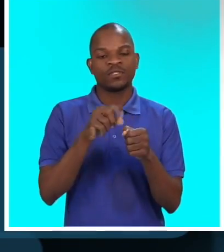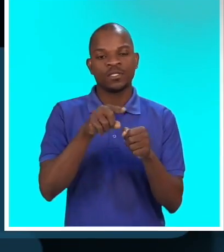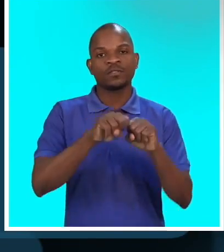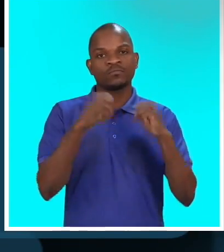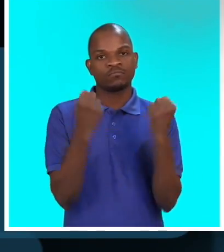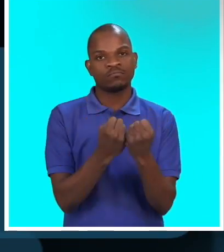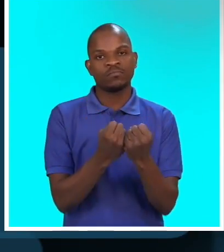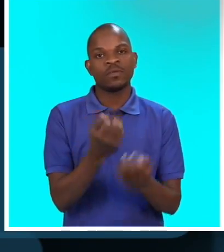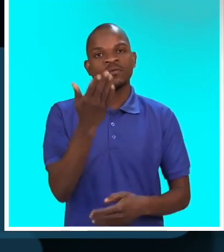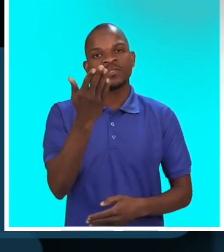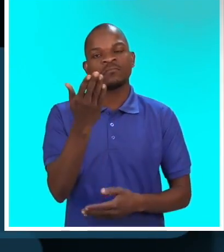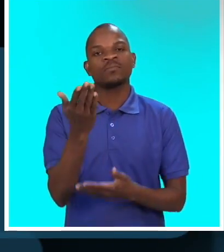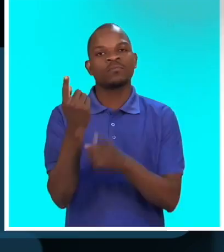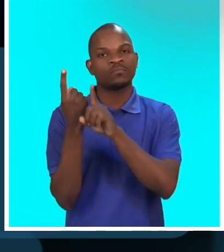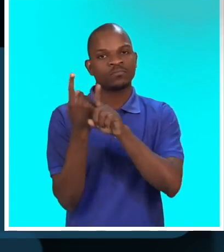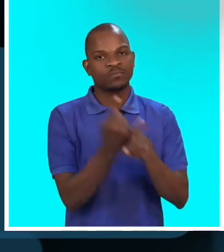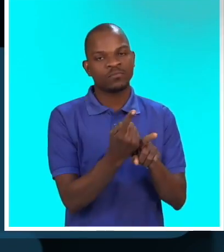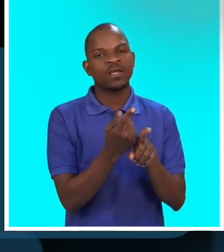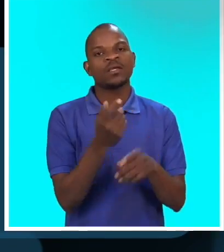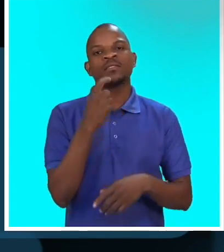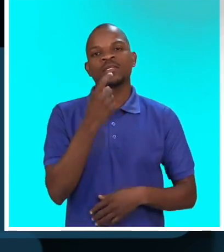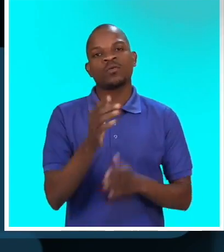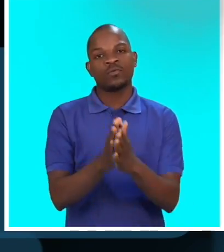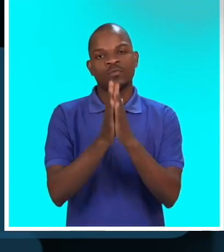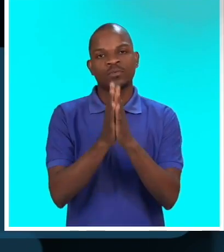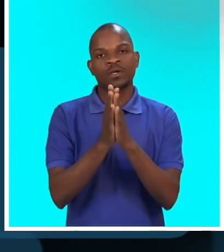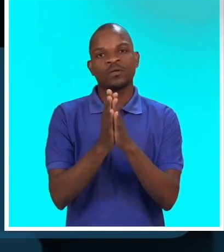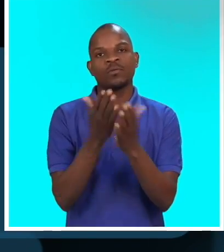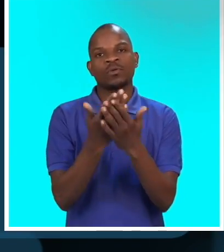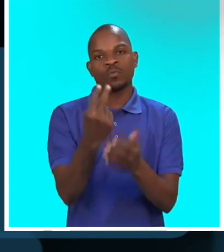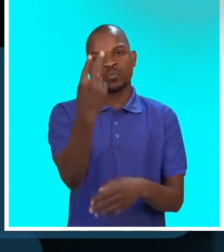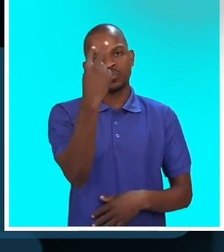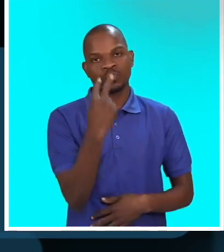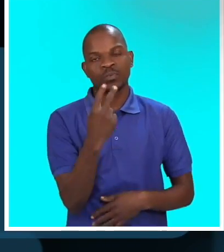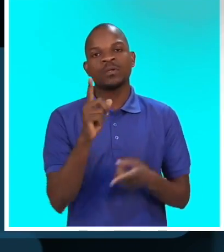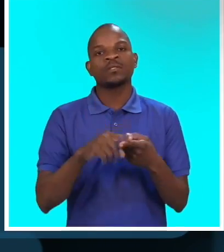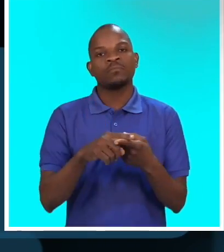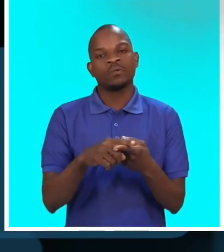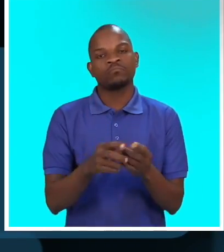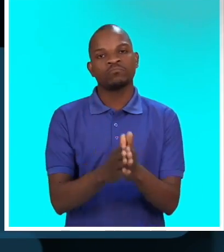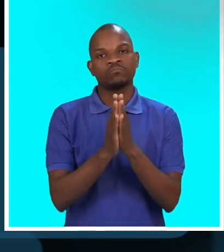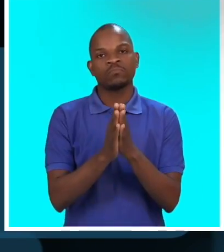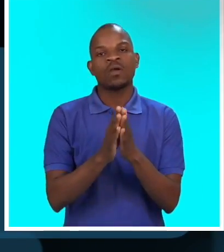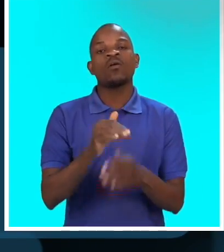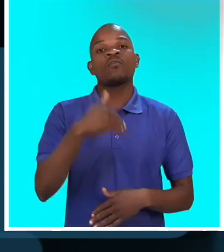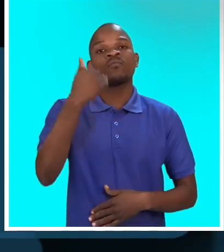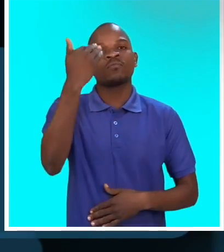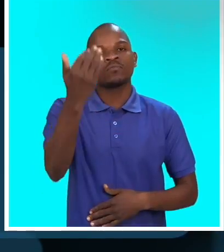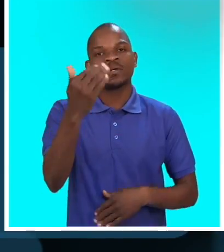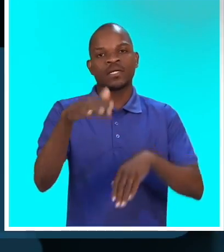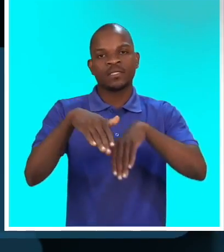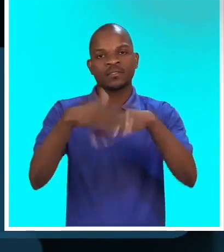que são praticadas nessa situação. Para si, que esteve na nossa companhia, o nosso muito obrigado pela audiência e pela sua preferência.